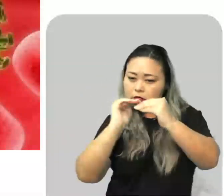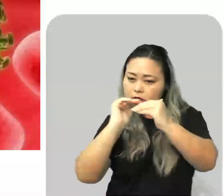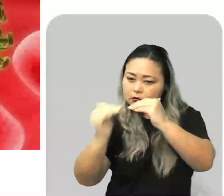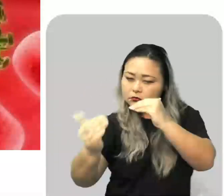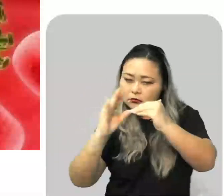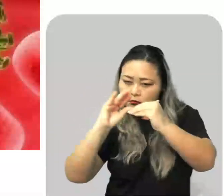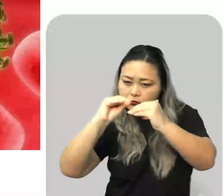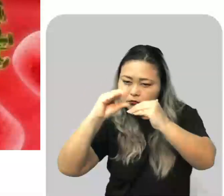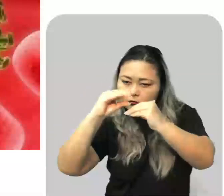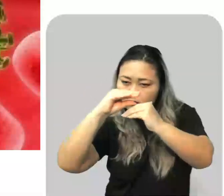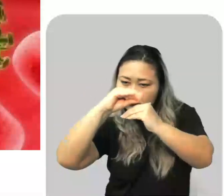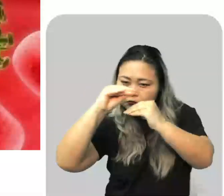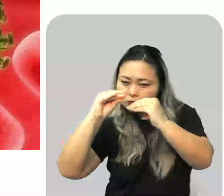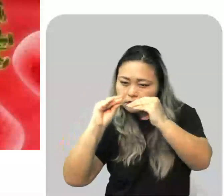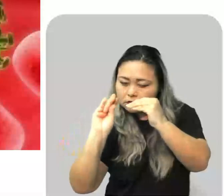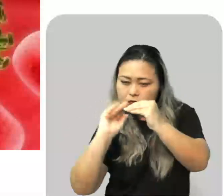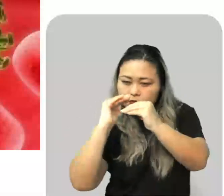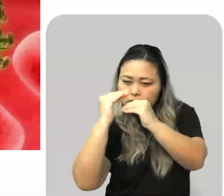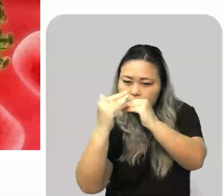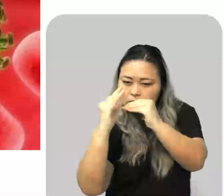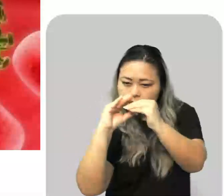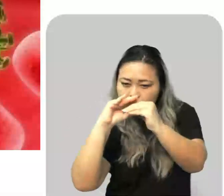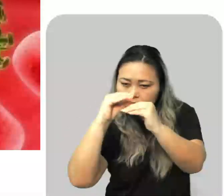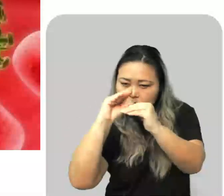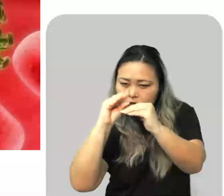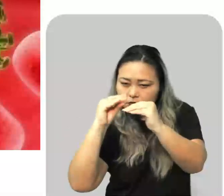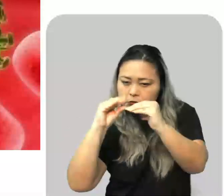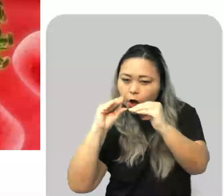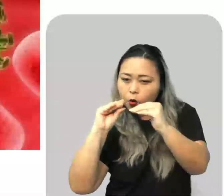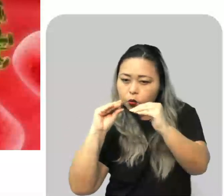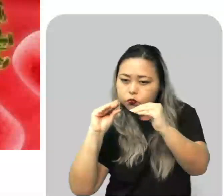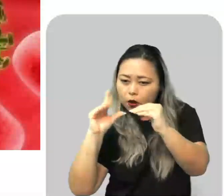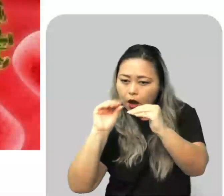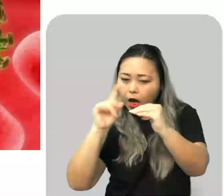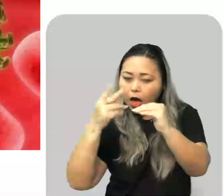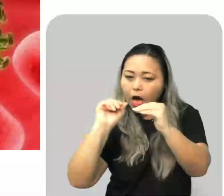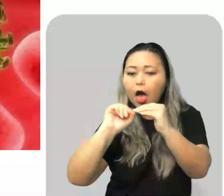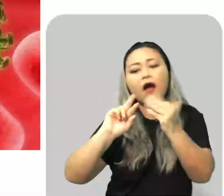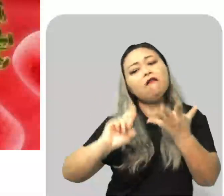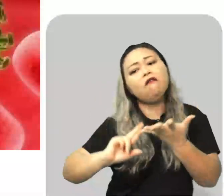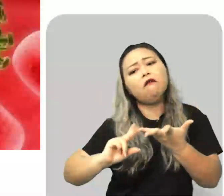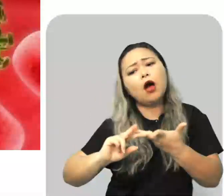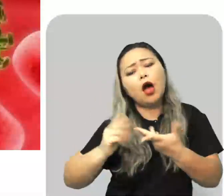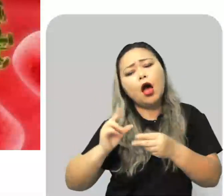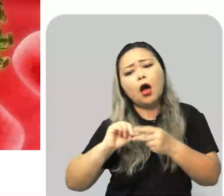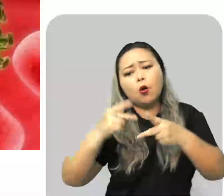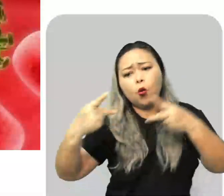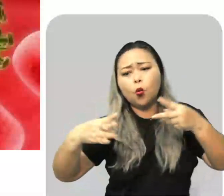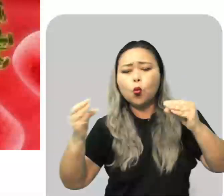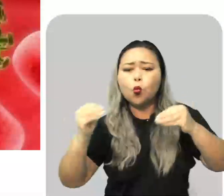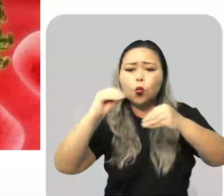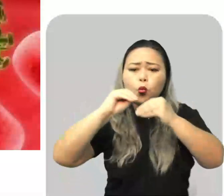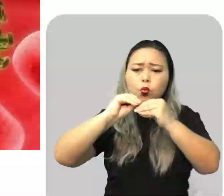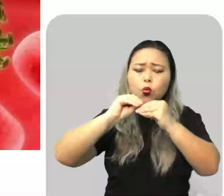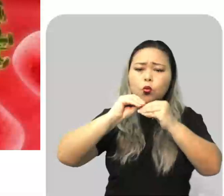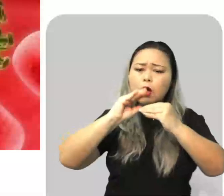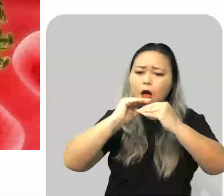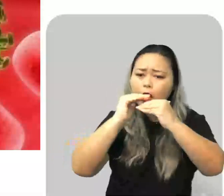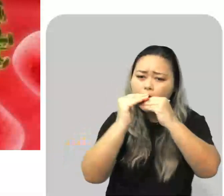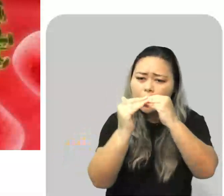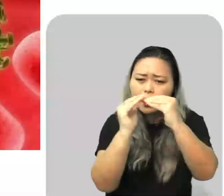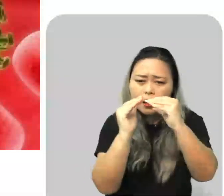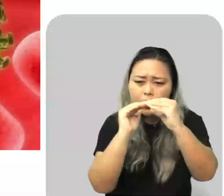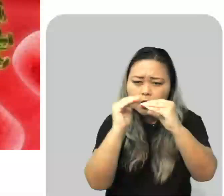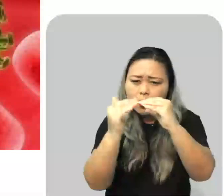eles têm um capsídio, ou seja, de constituição proteica, eles são várias proteínas unidas ali, tá? E quando eles